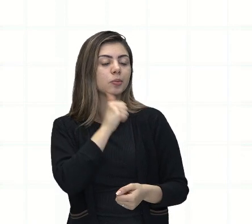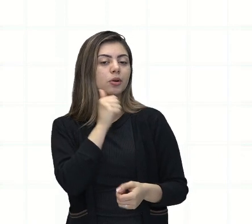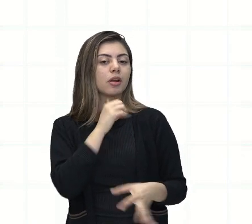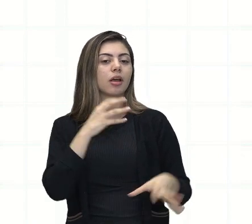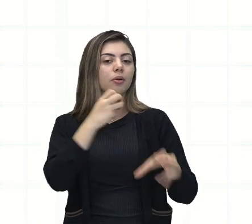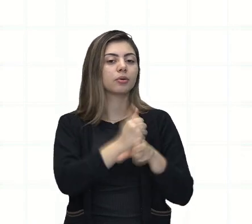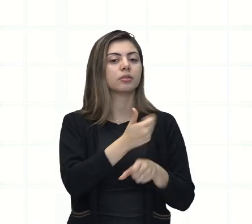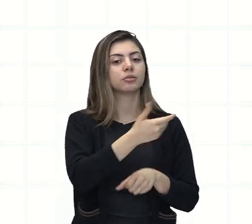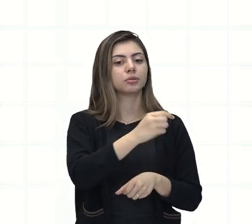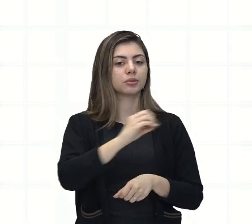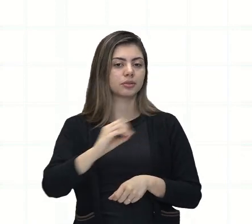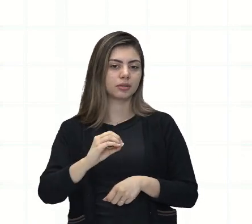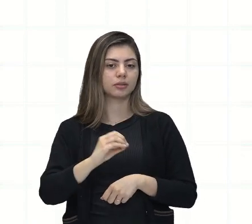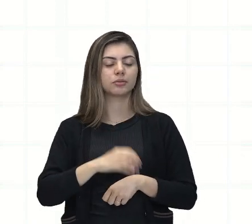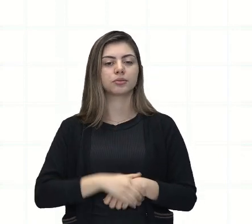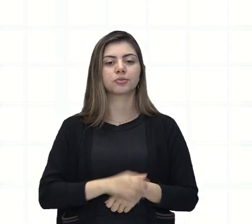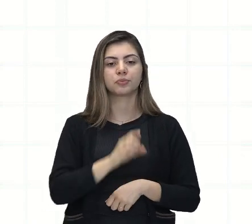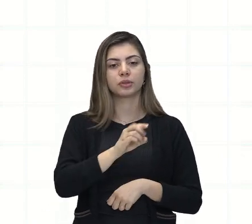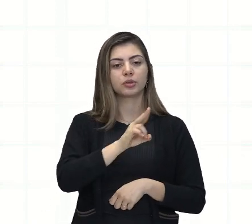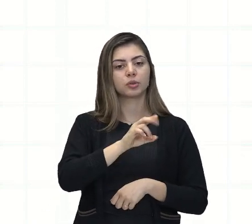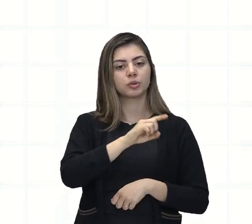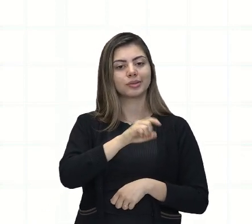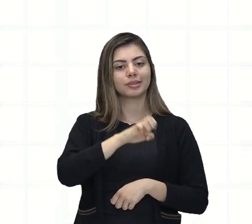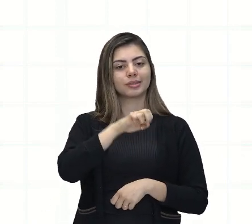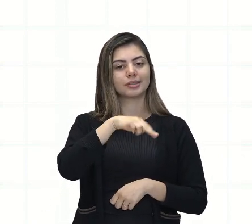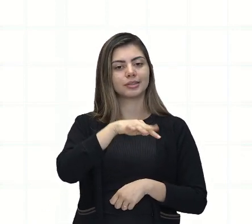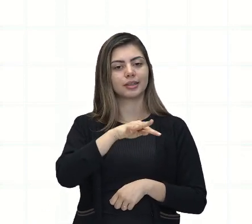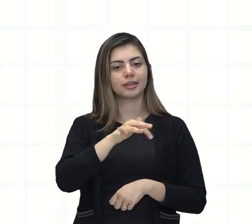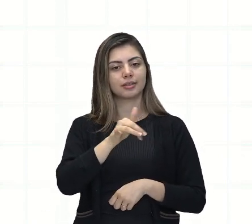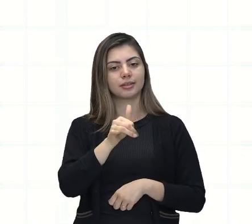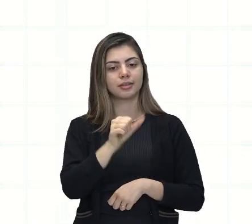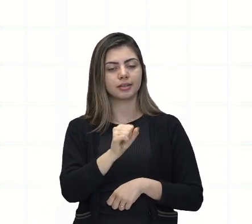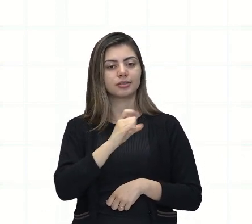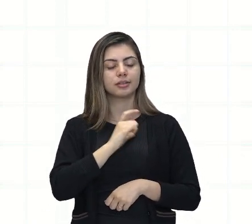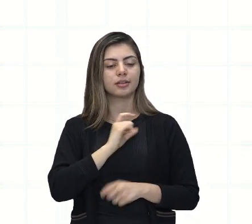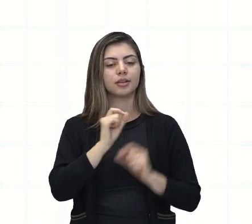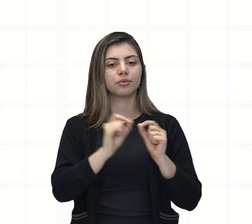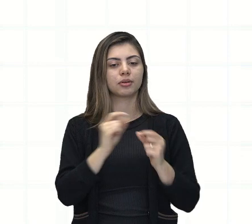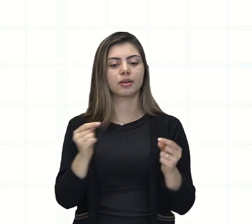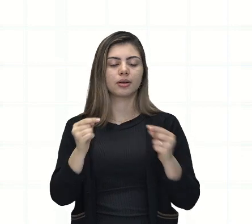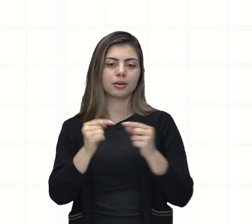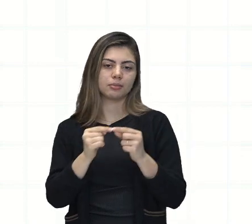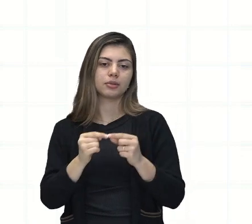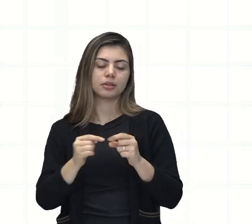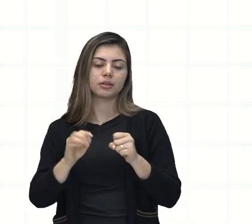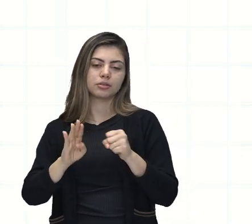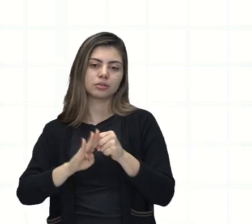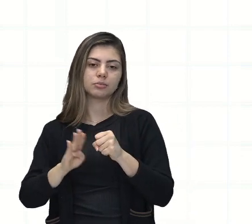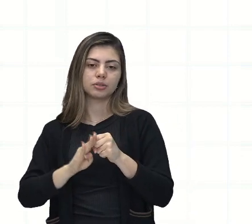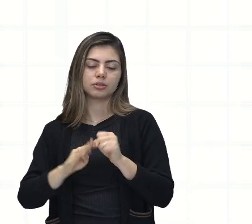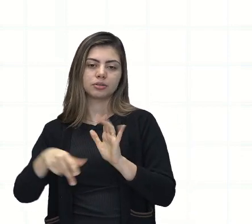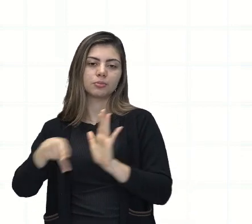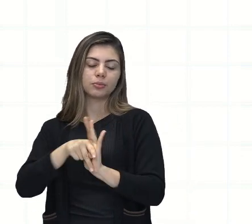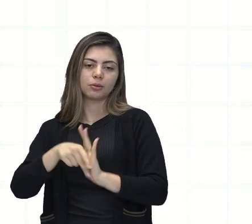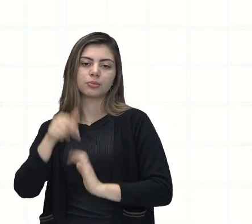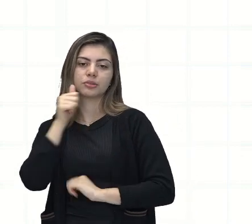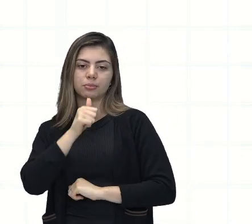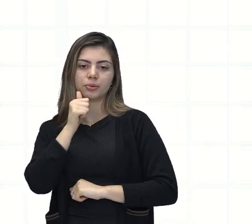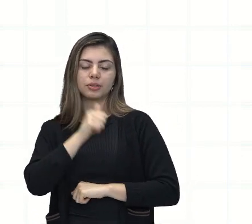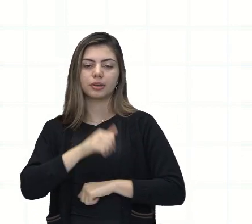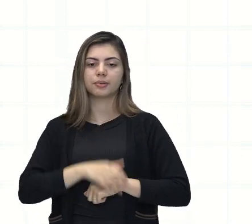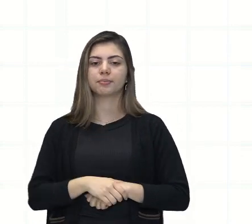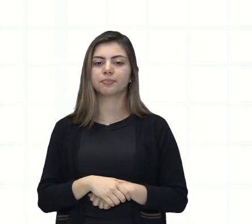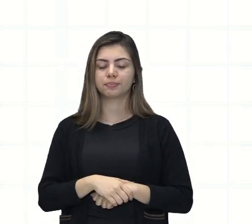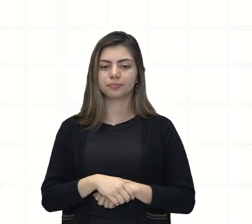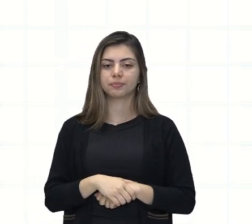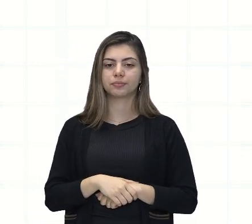estão matriculados, 200 concordando aí com o substantivo feminino, né? No caso,